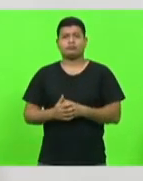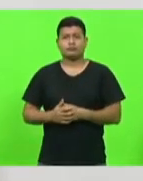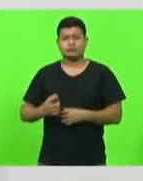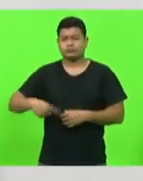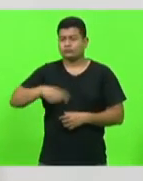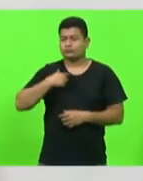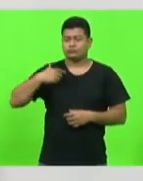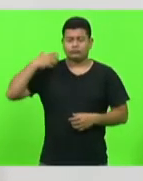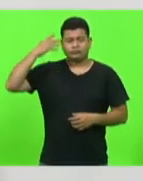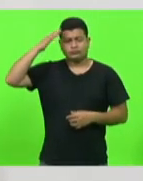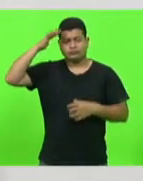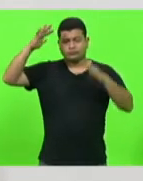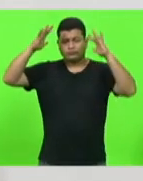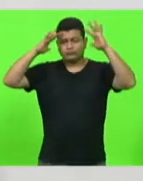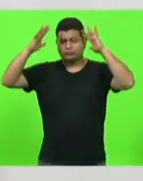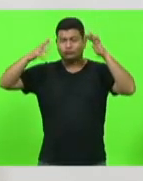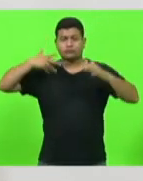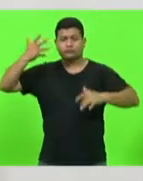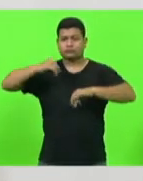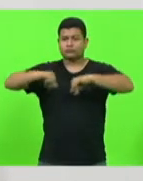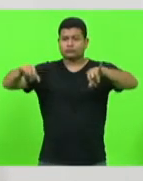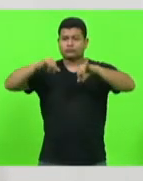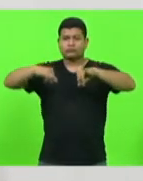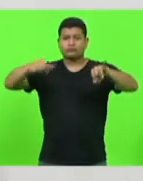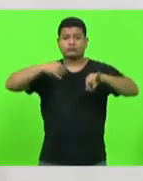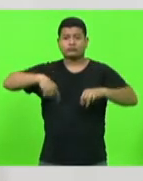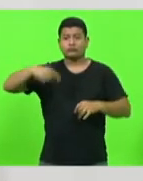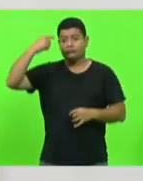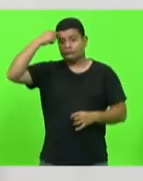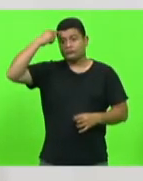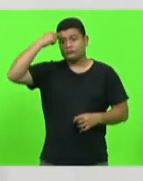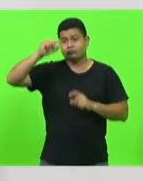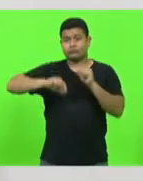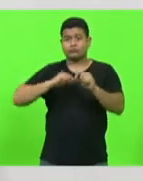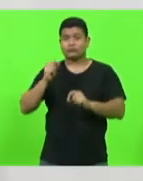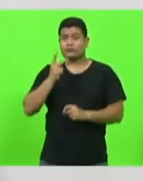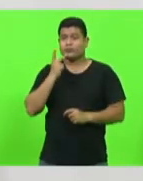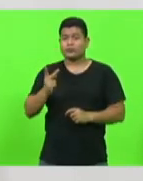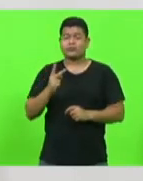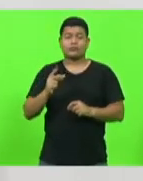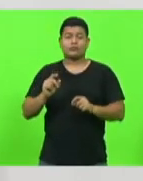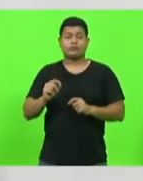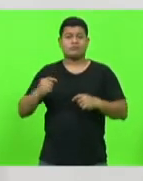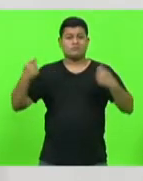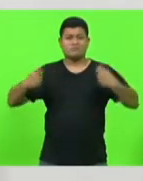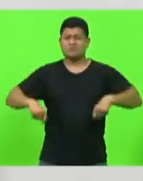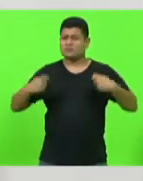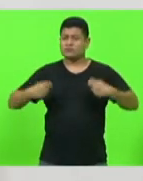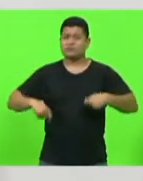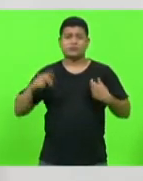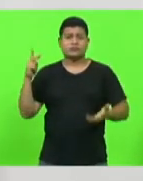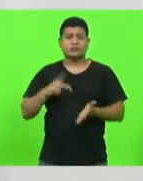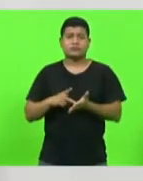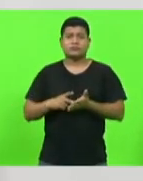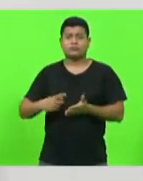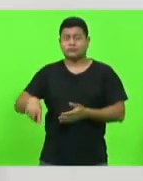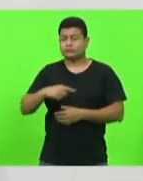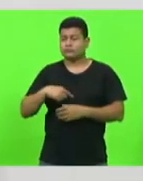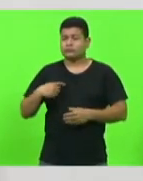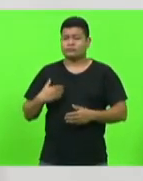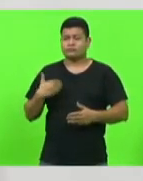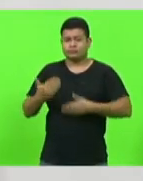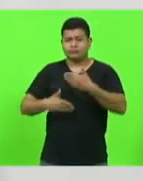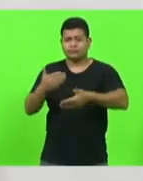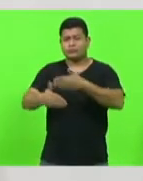reflexões, pontuamos a necessidade profunda de nós avançarmos com políticas,